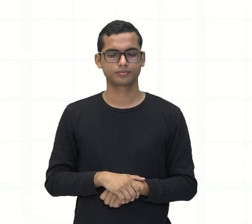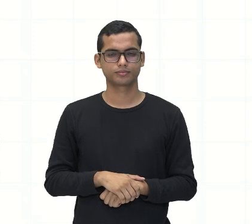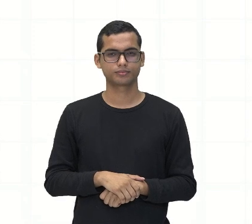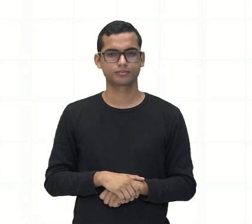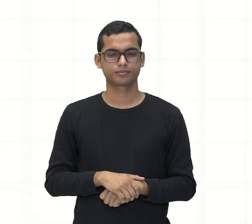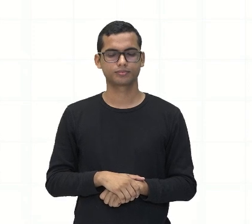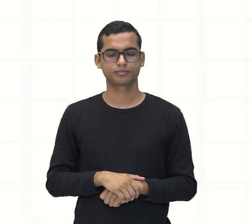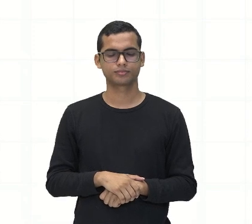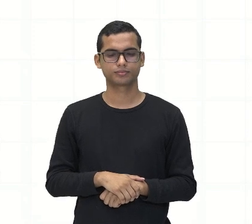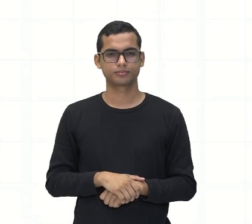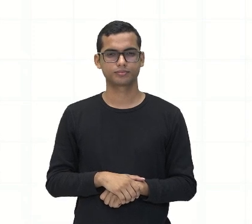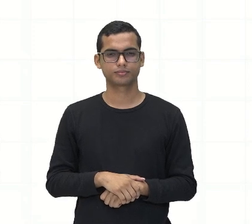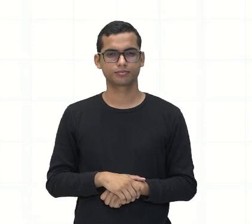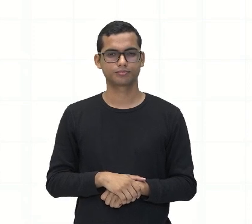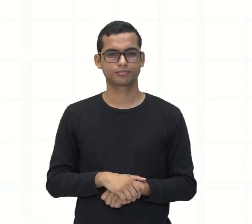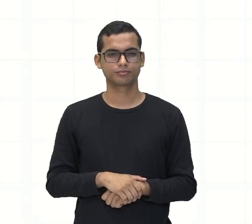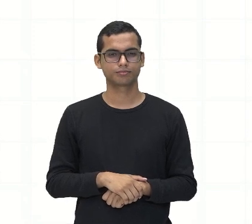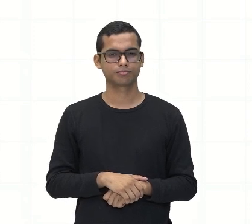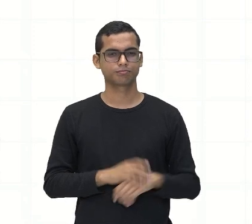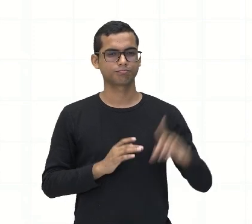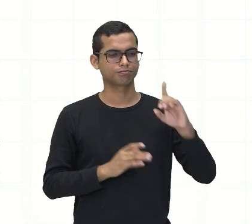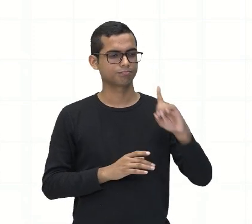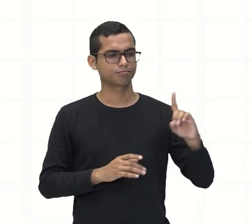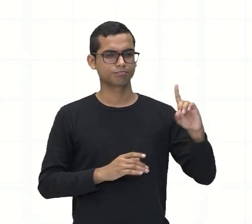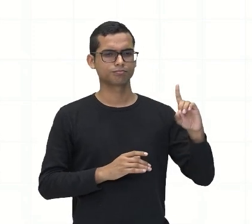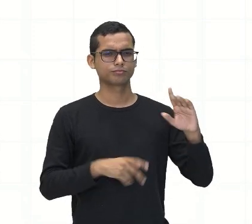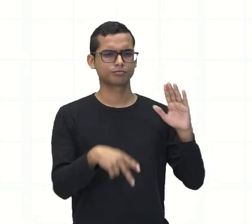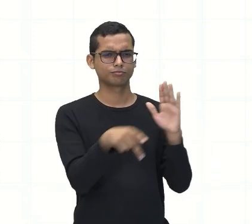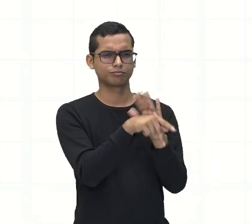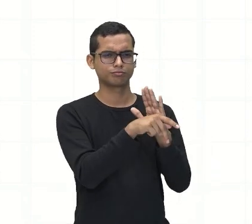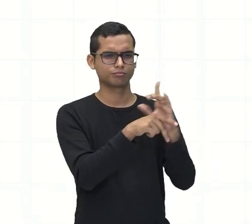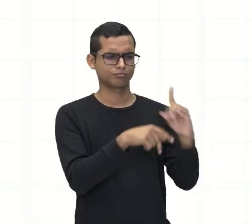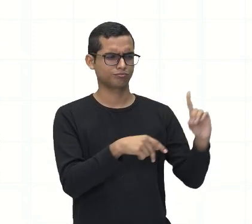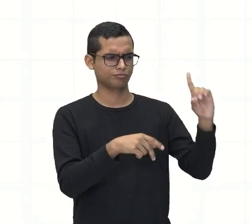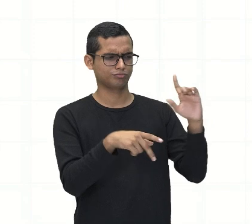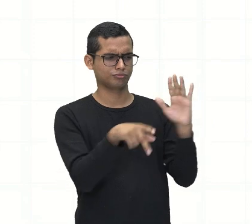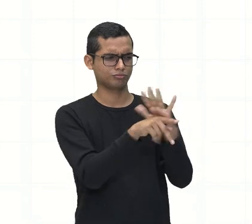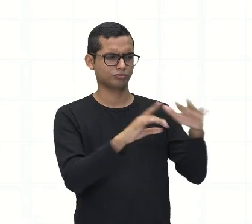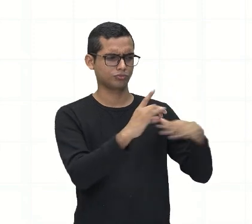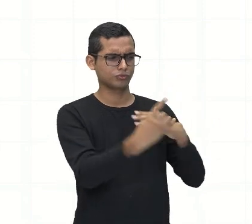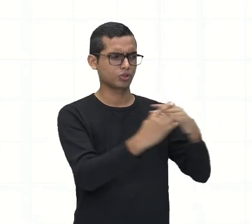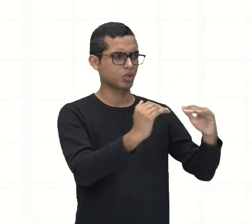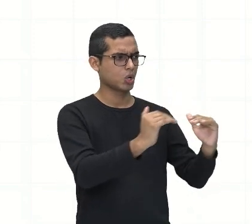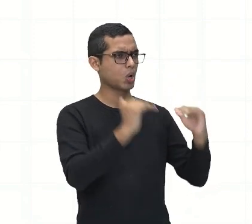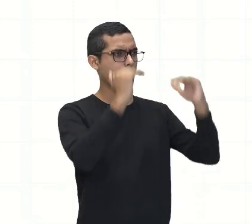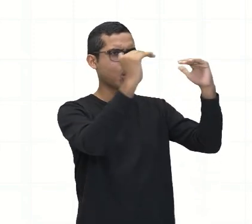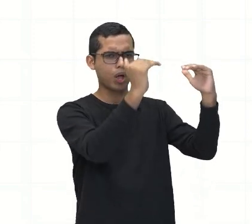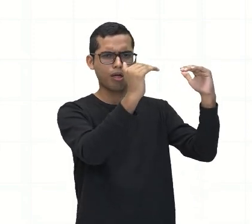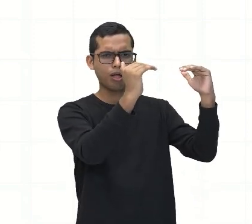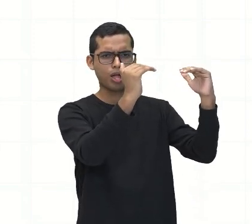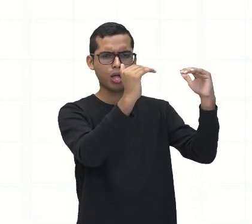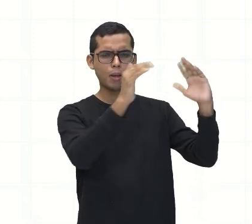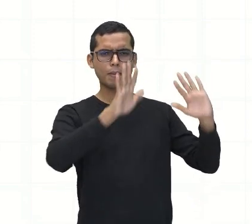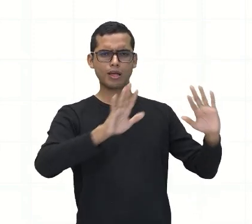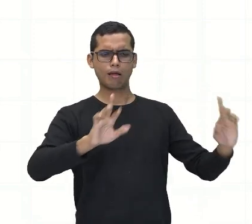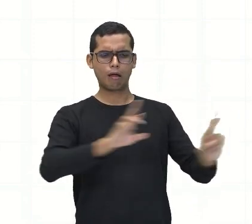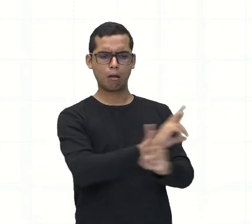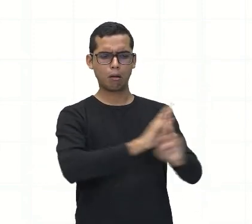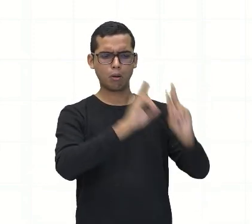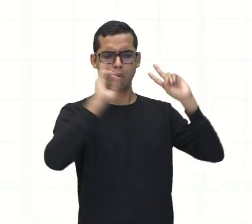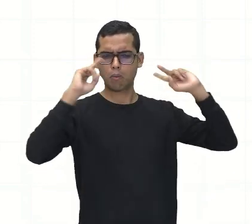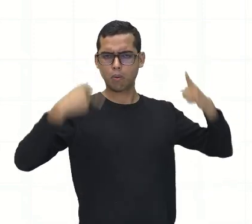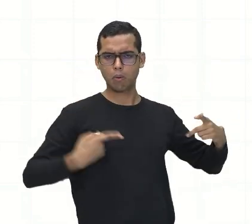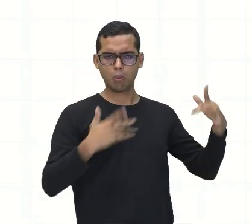Deus grande, mas que não tem nenhuma relação com a humanidade, né? E aqui a gente